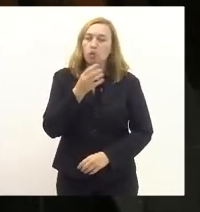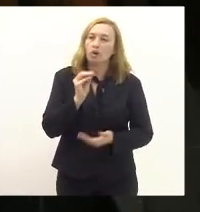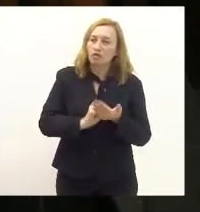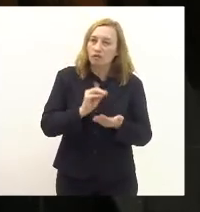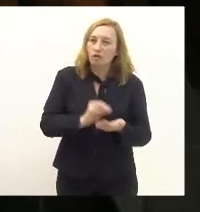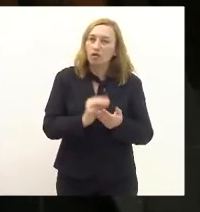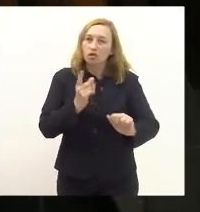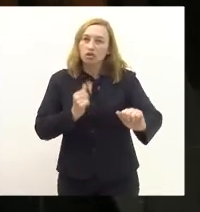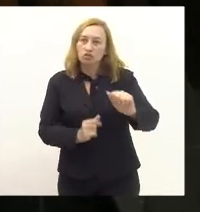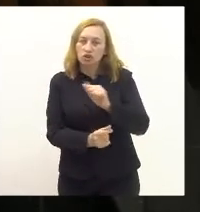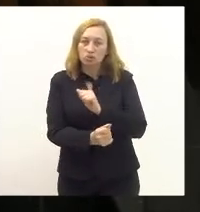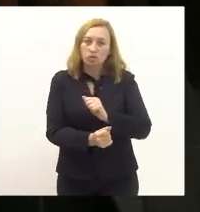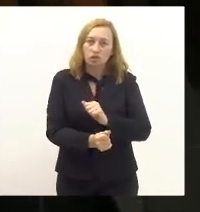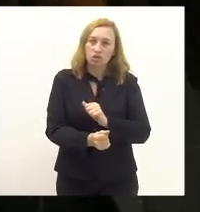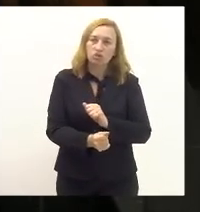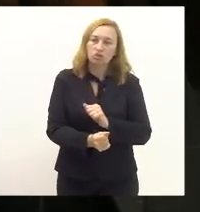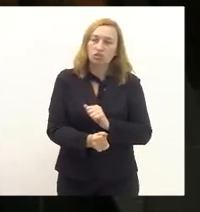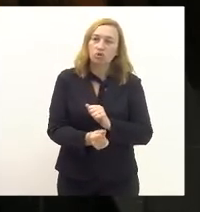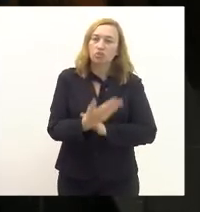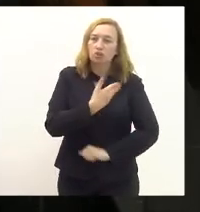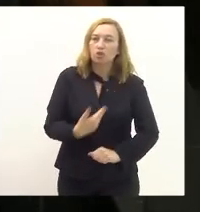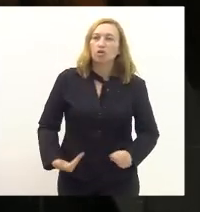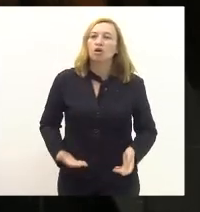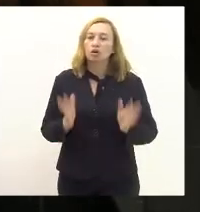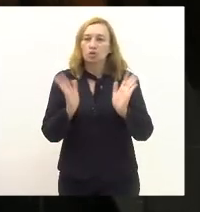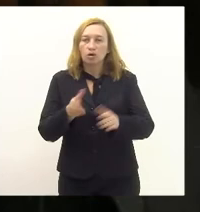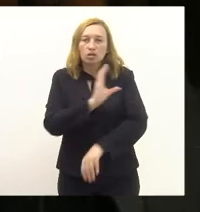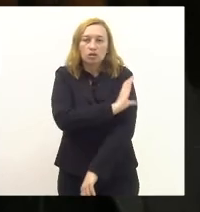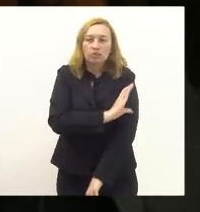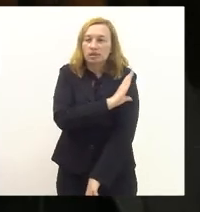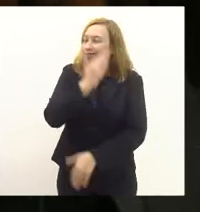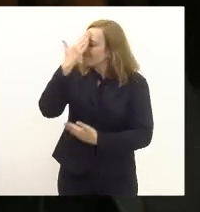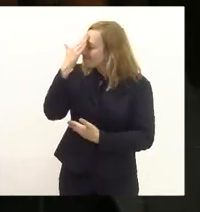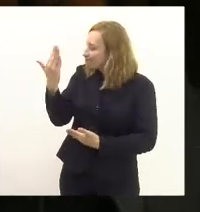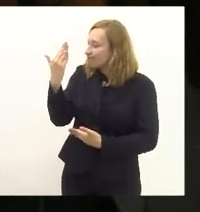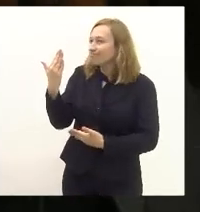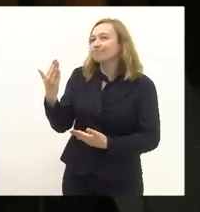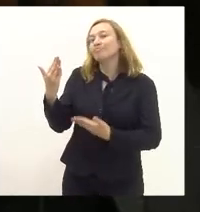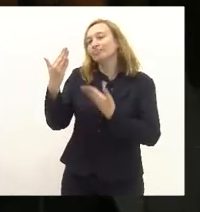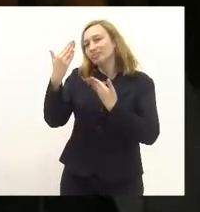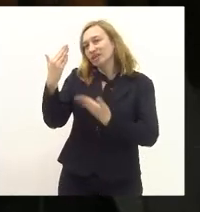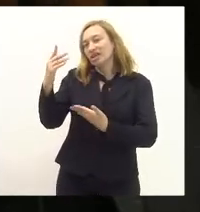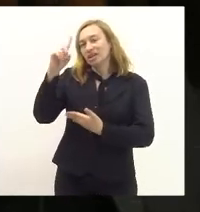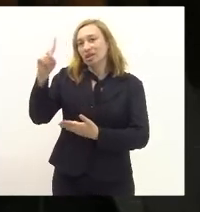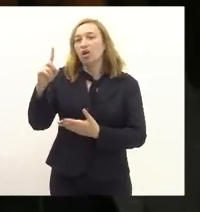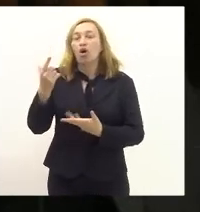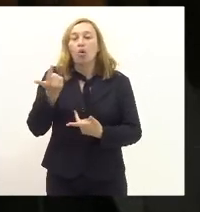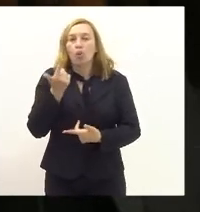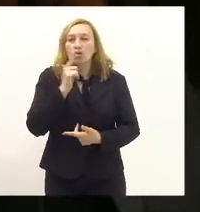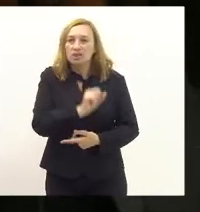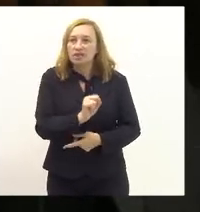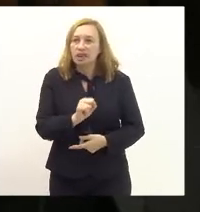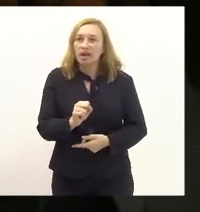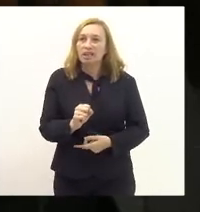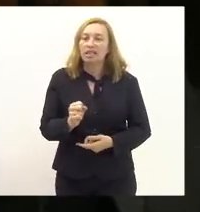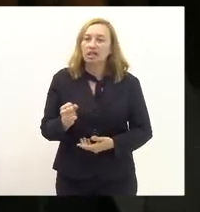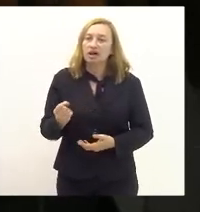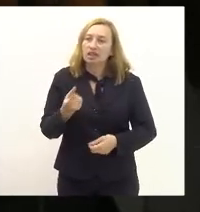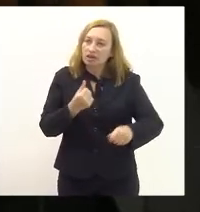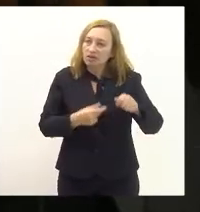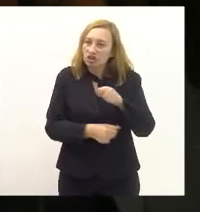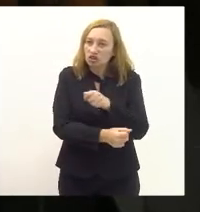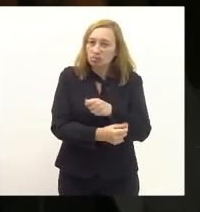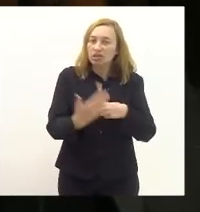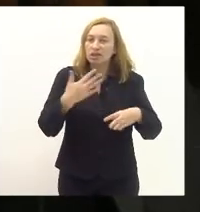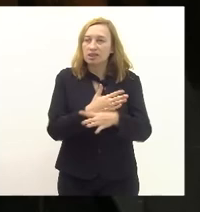de investimento público, e Campos hoje, graças a Deus, consegue, além de receber, conseguir investir na